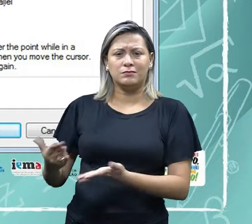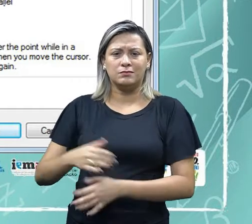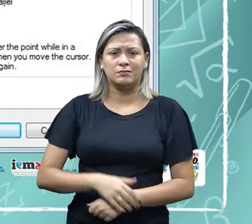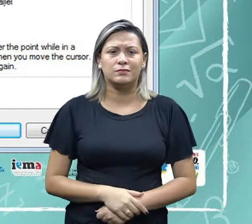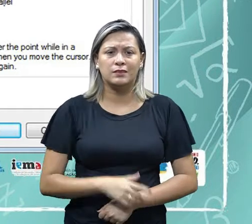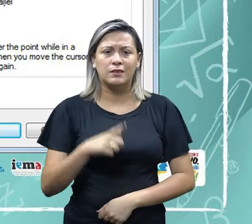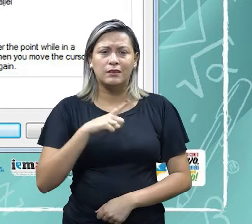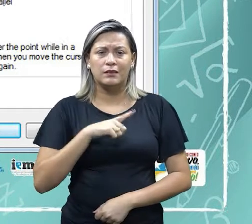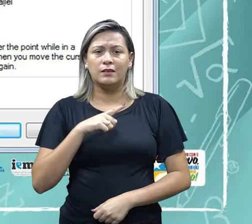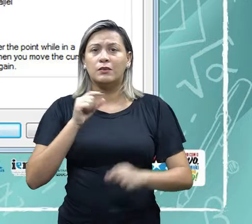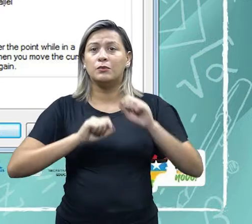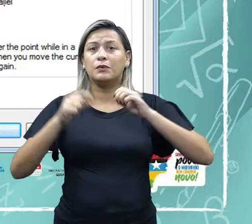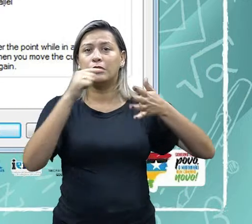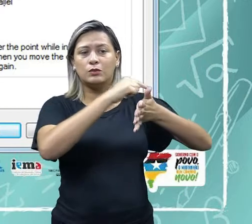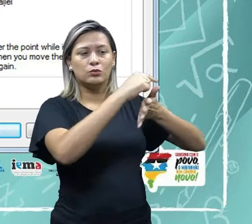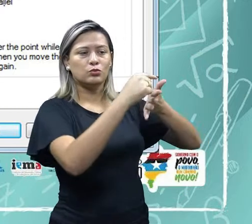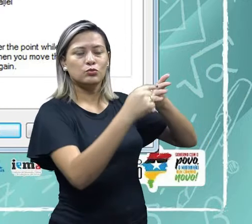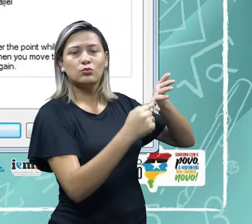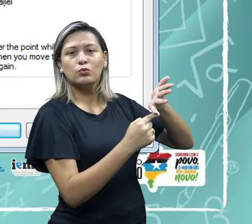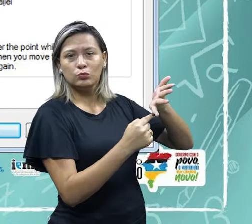tem 5